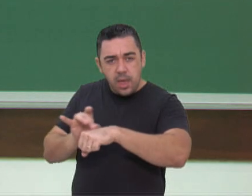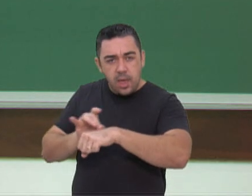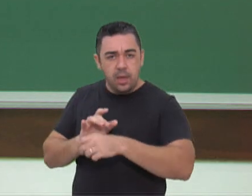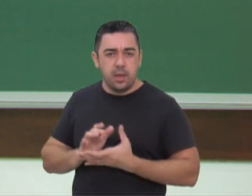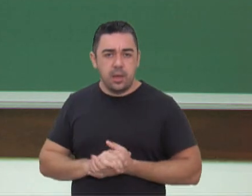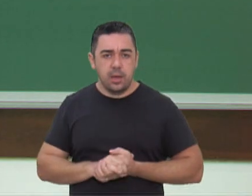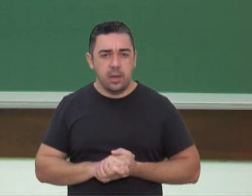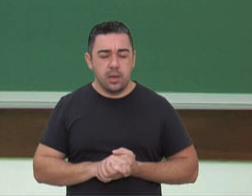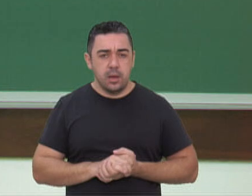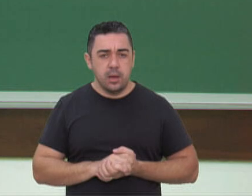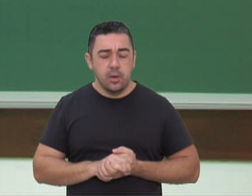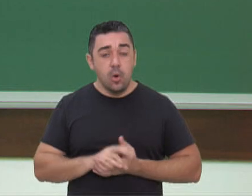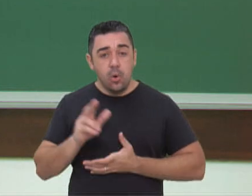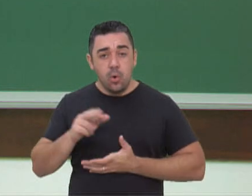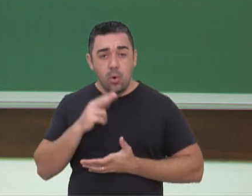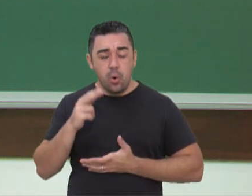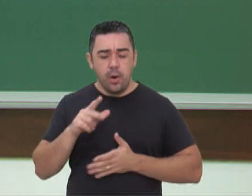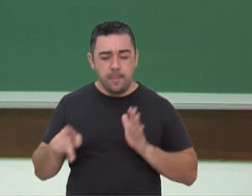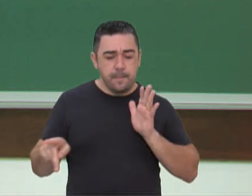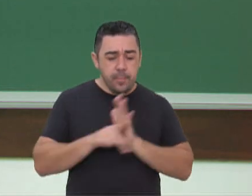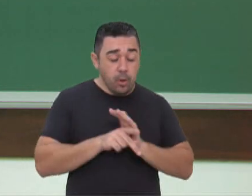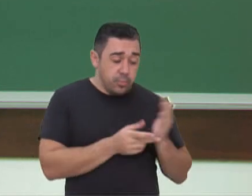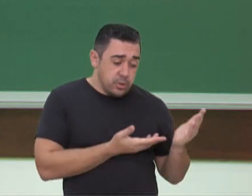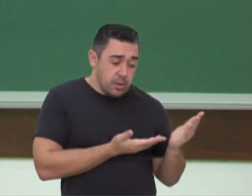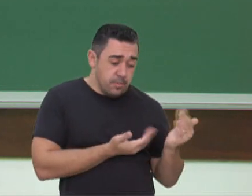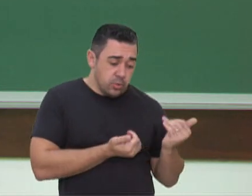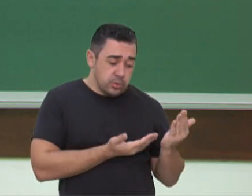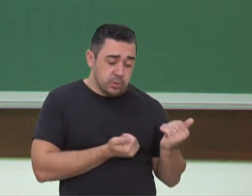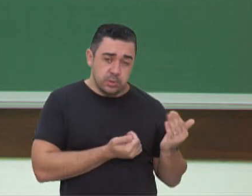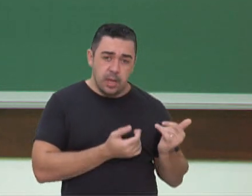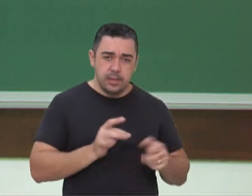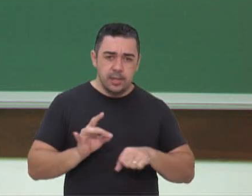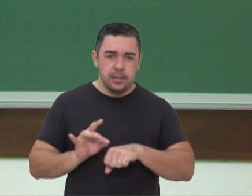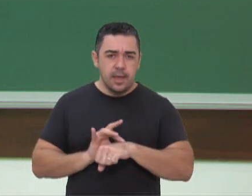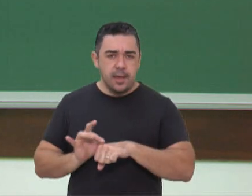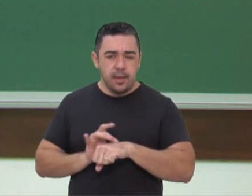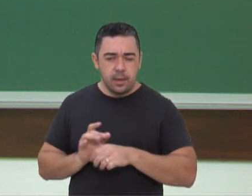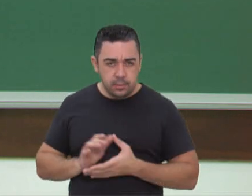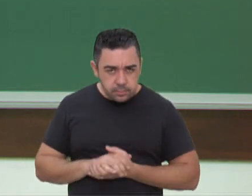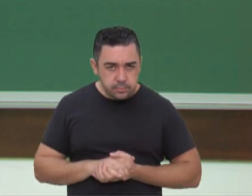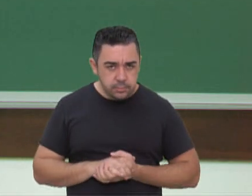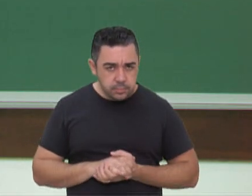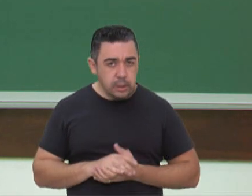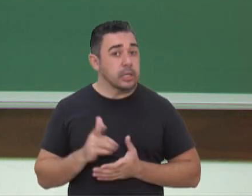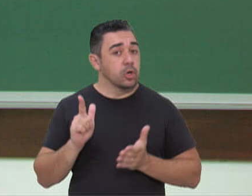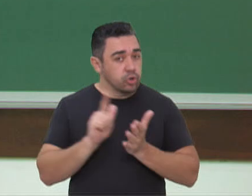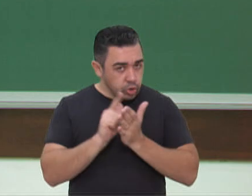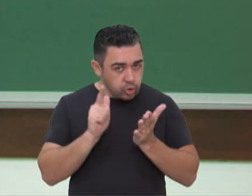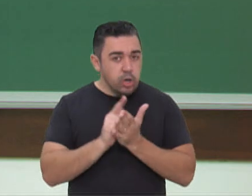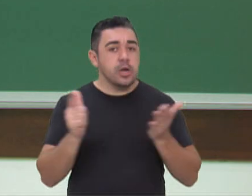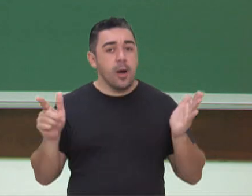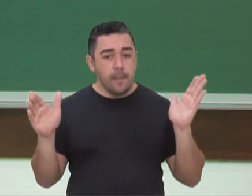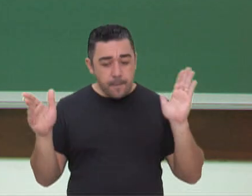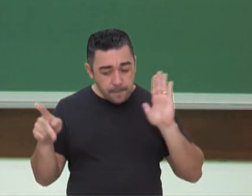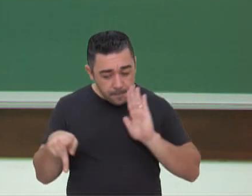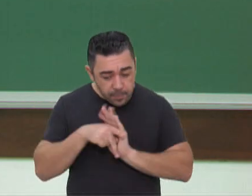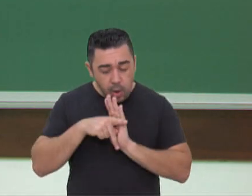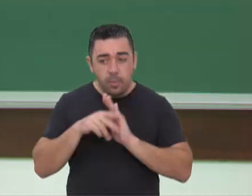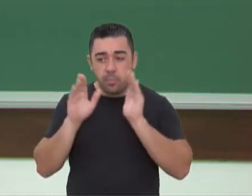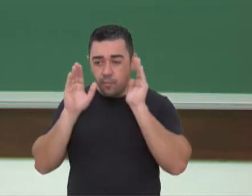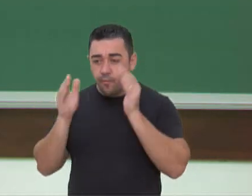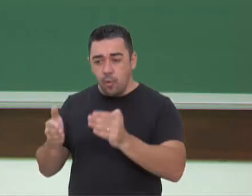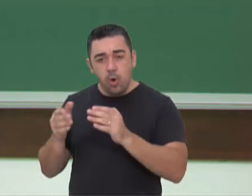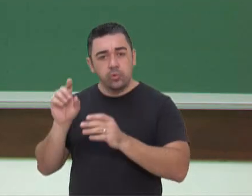um legítimo representante da mocidade negra. Então, jornais declaradamente voltados para